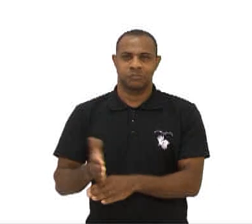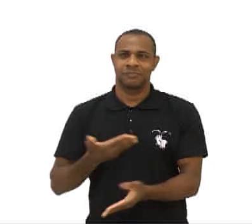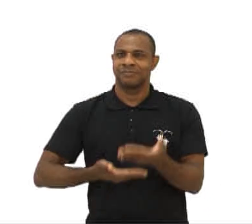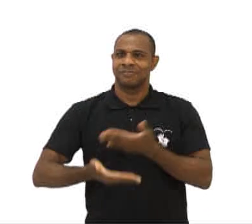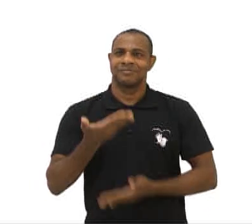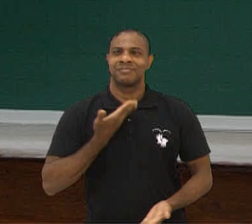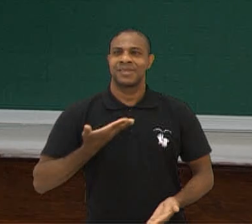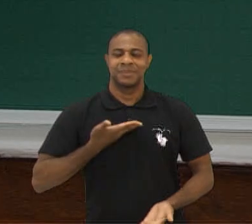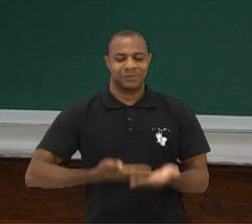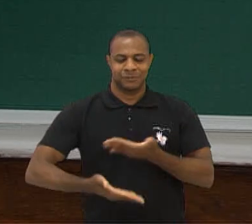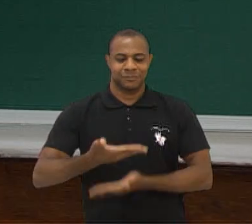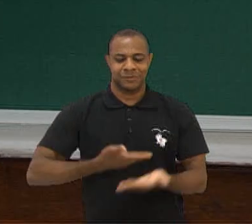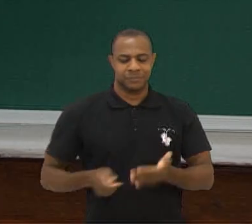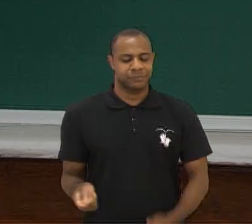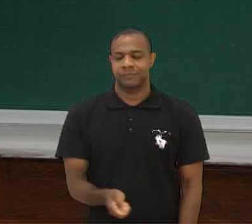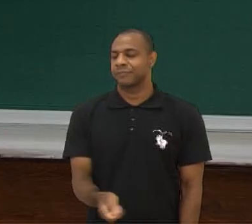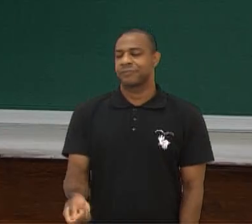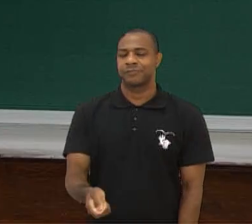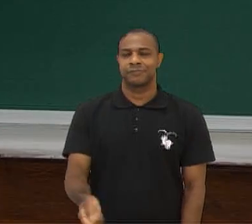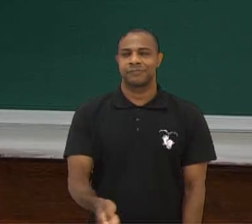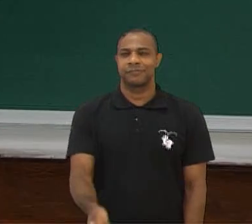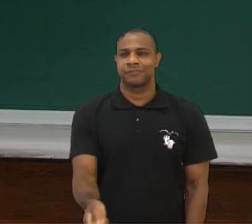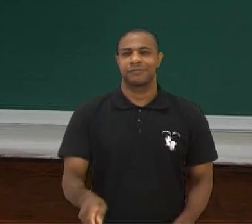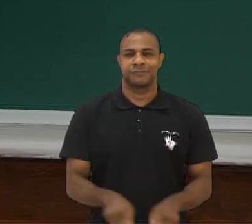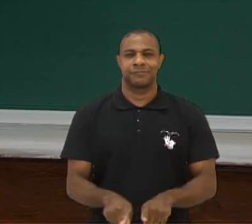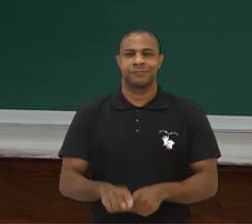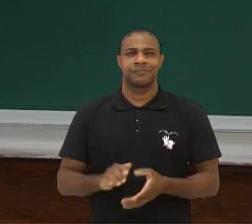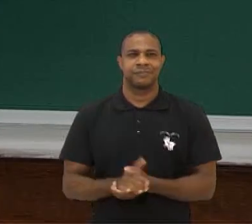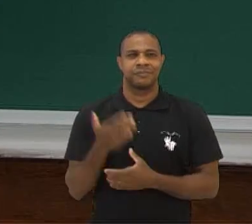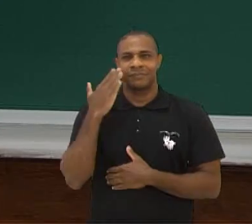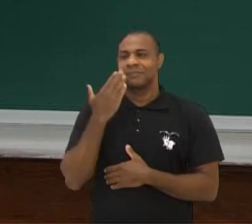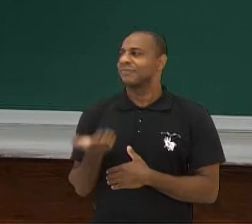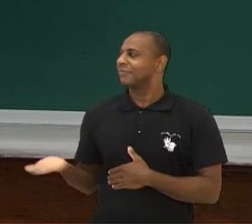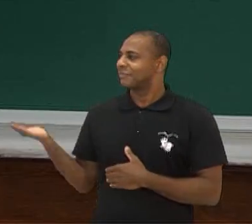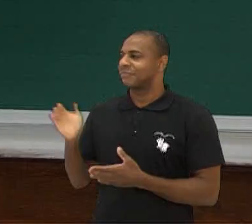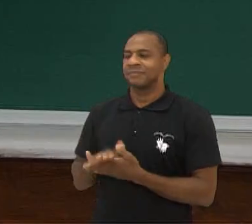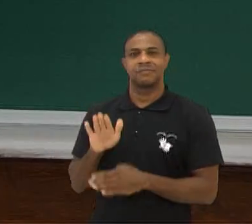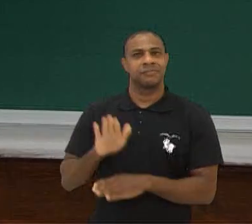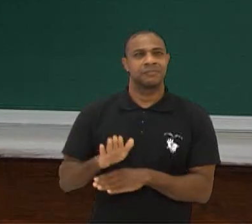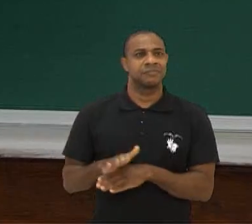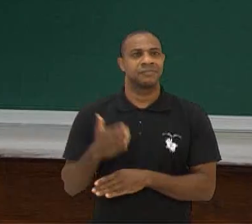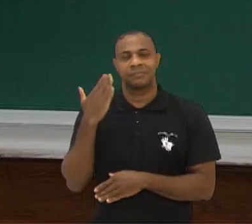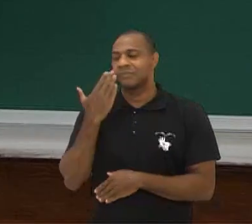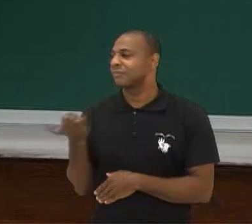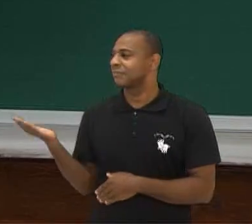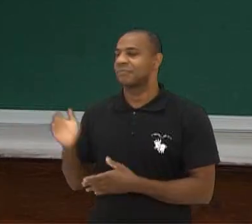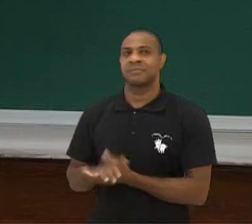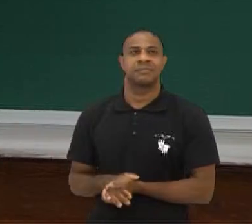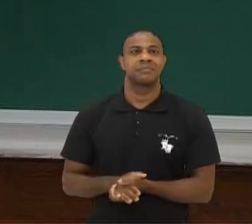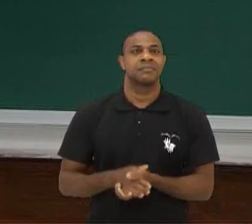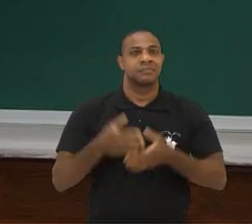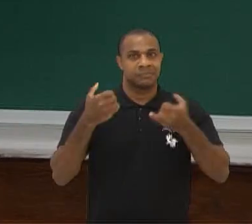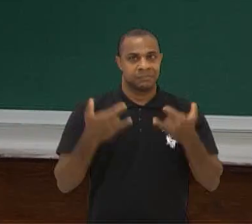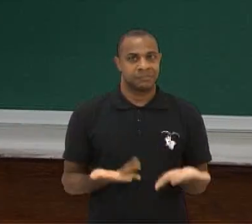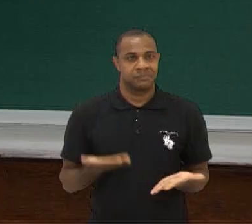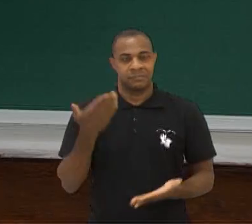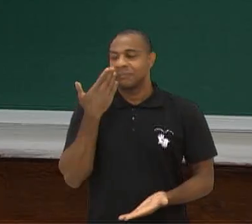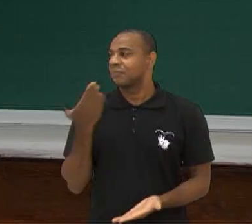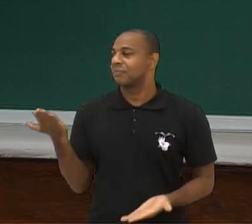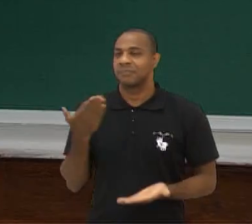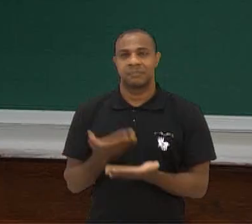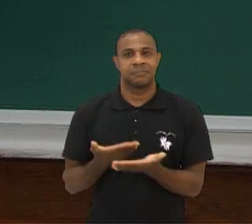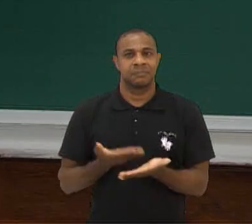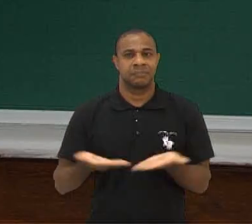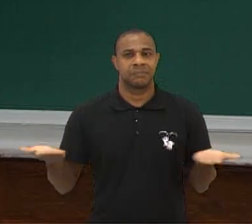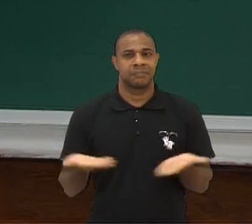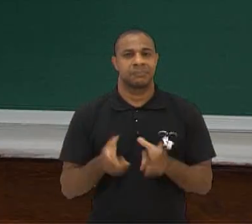aqui nessa notícia, certo? Continuando, então, agora, para a gente já fazer um aquecimento, né, da nossa aula de